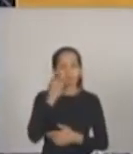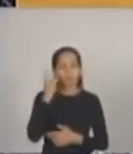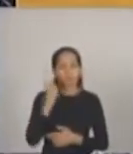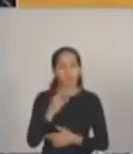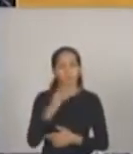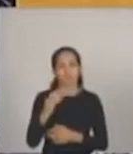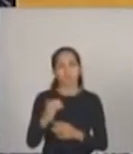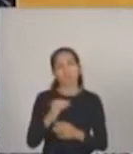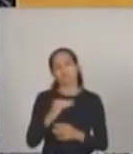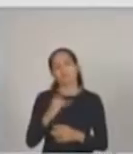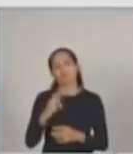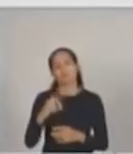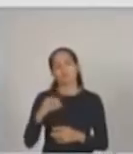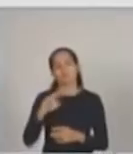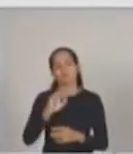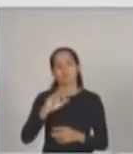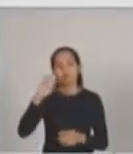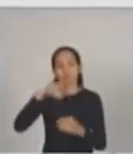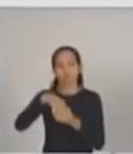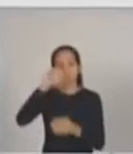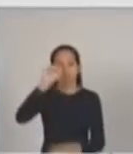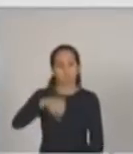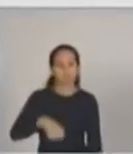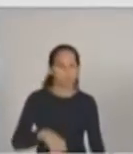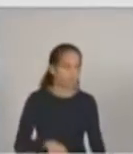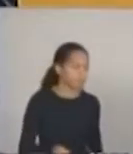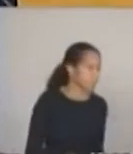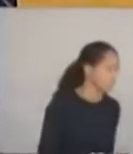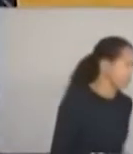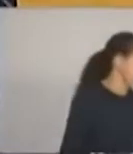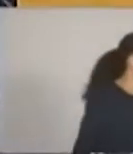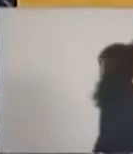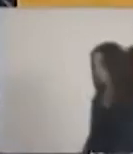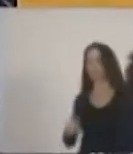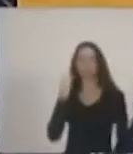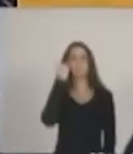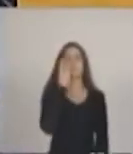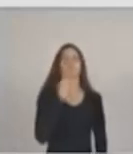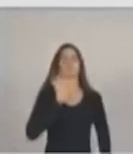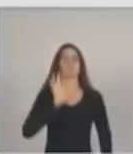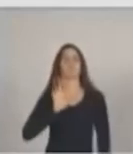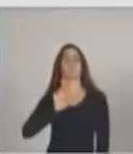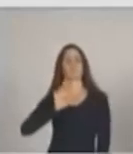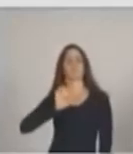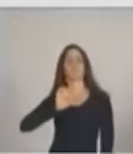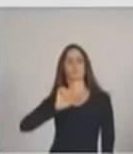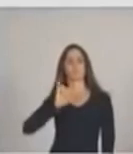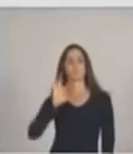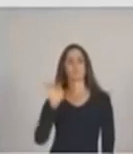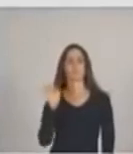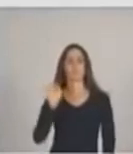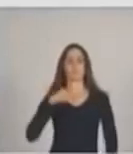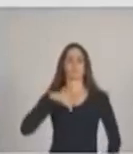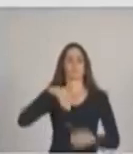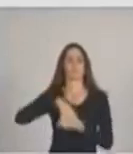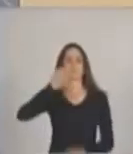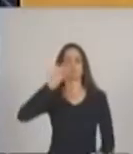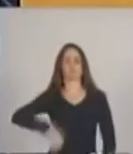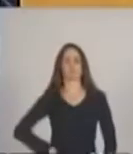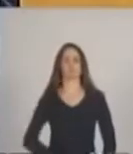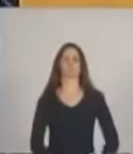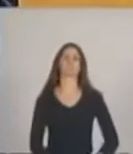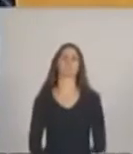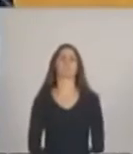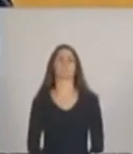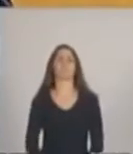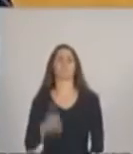Esmeraldo. Voto sim, autoridade. Deputado Freitas. Voto sim, senhor presidente.